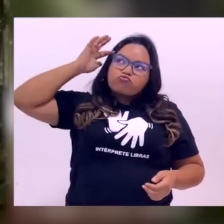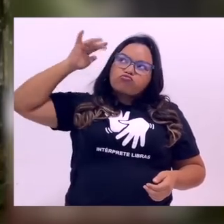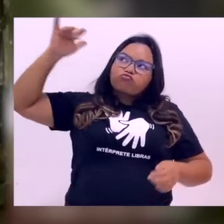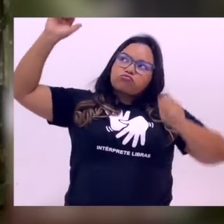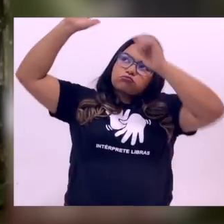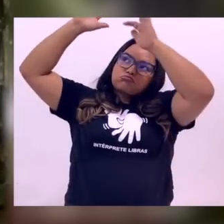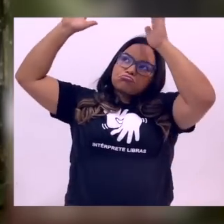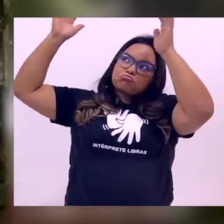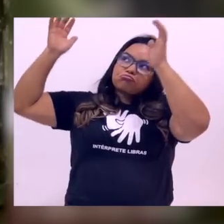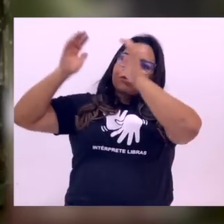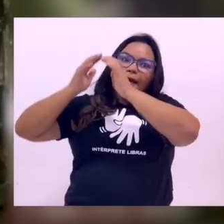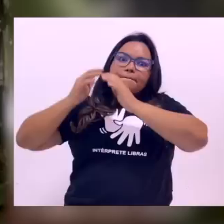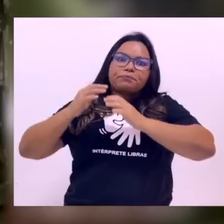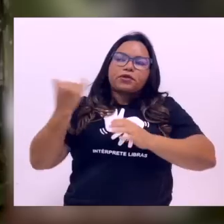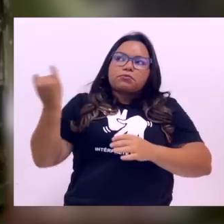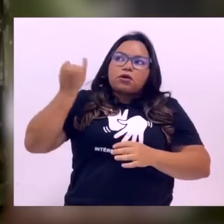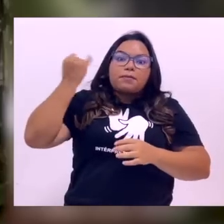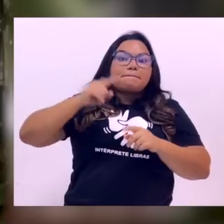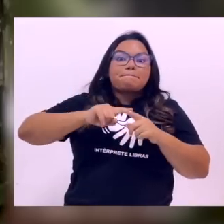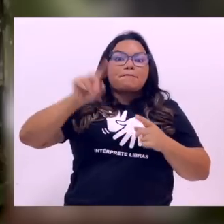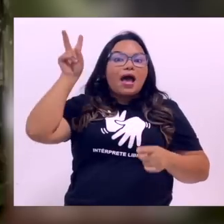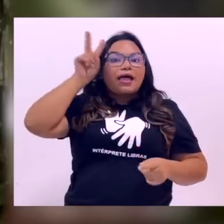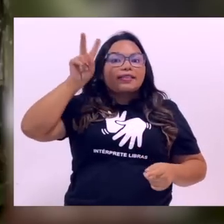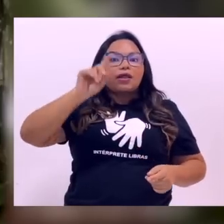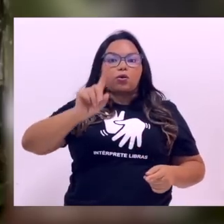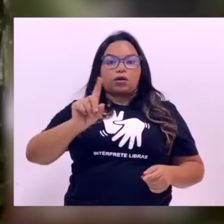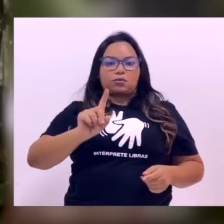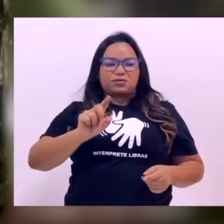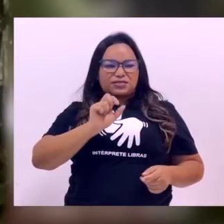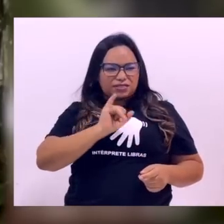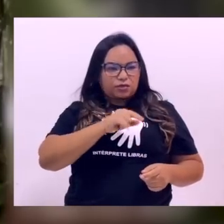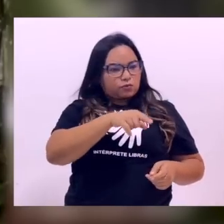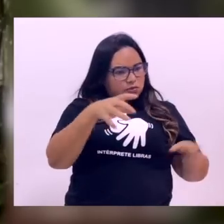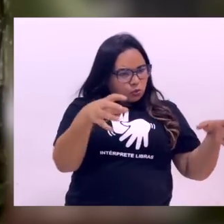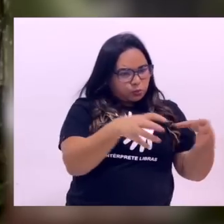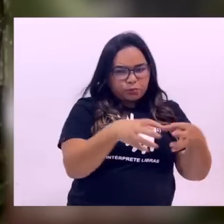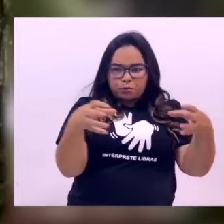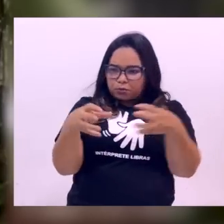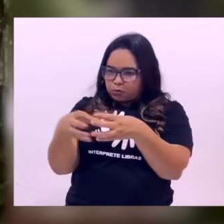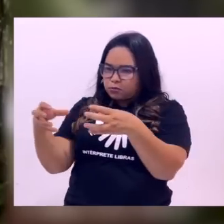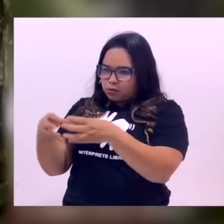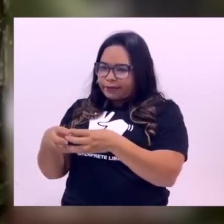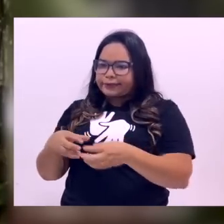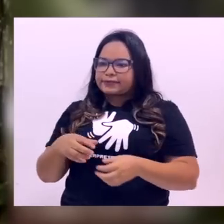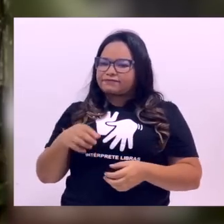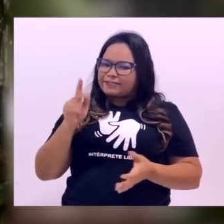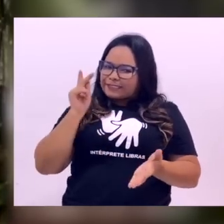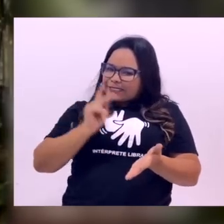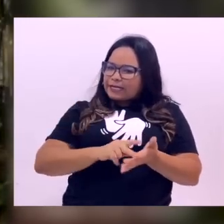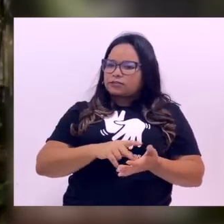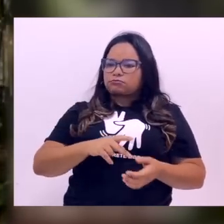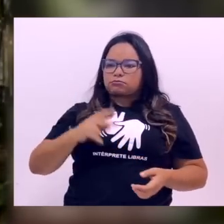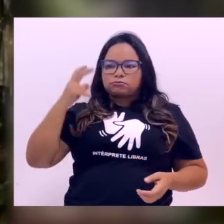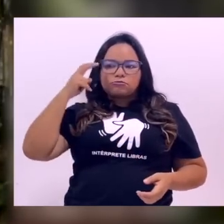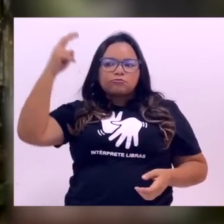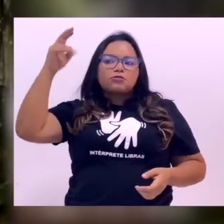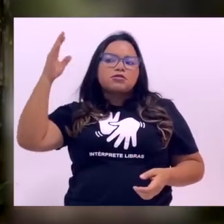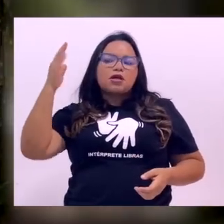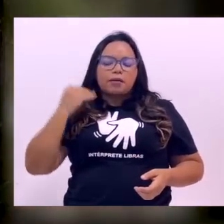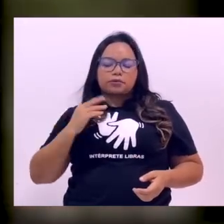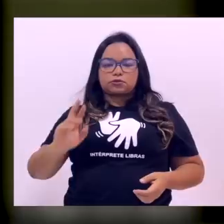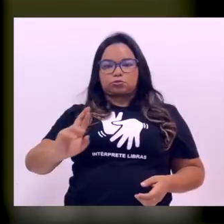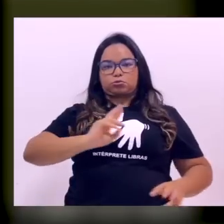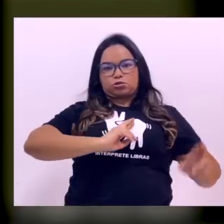muito importante, então, por favor, se realmente vocês são aquilo que dizem ser, devem me dizer o que